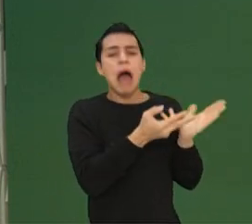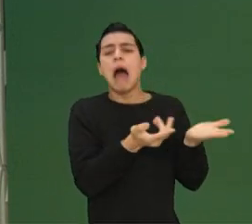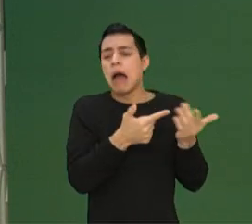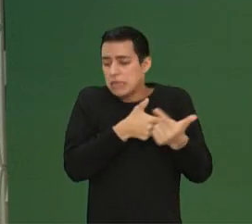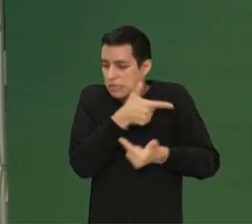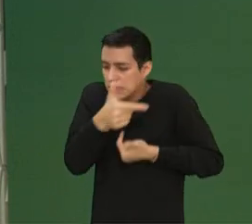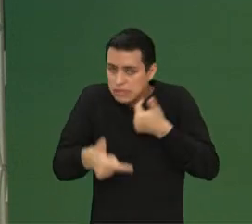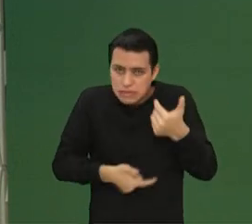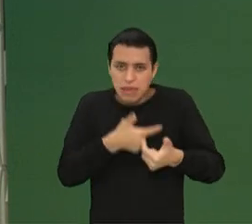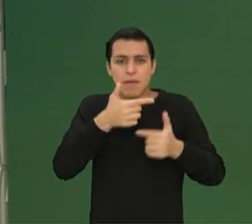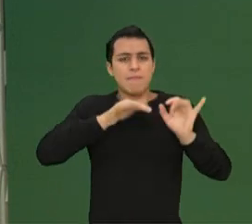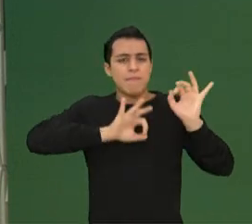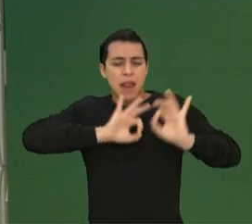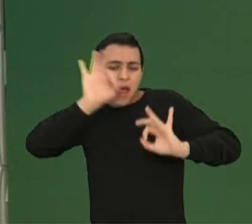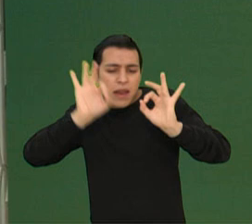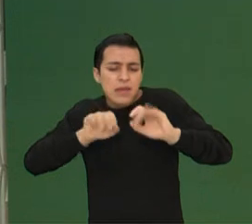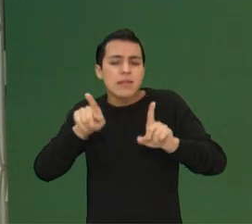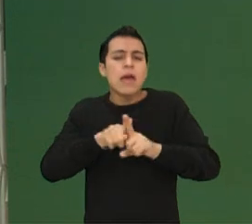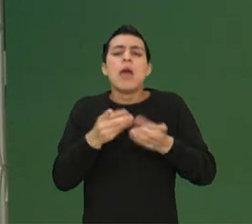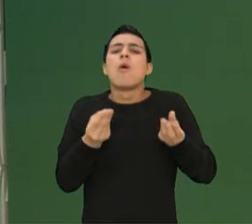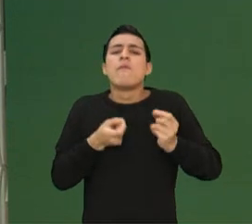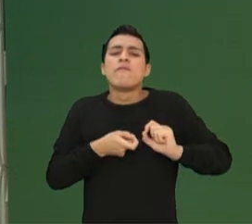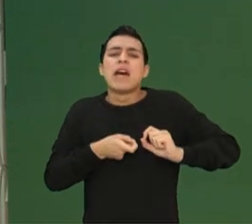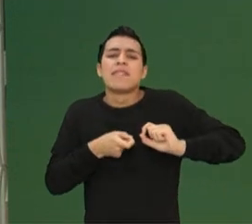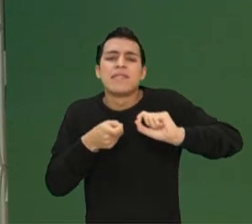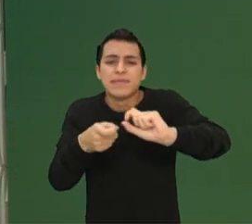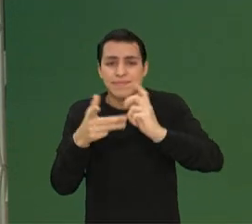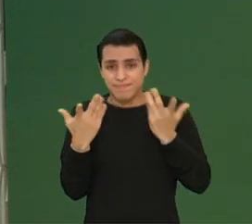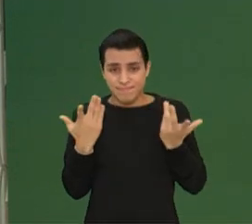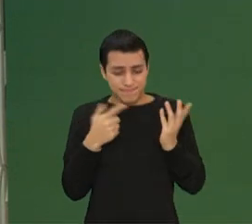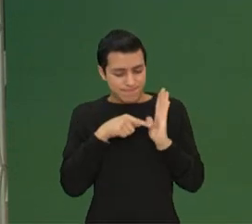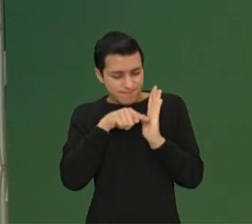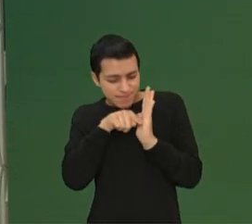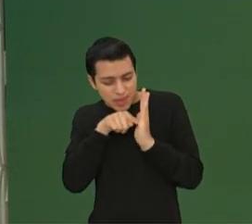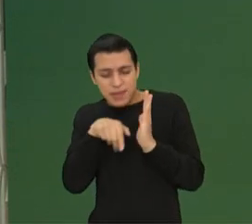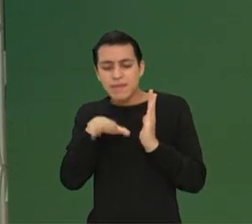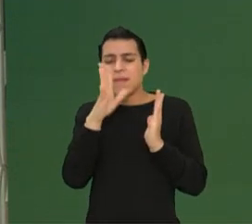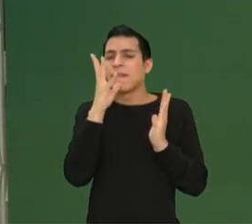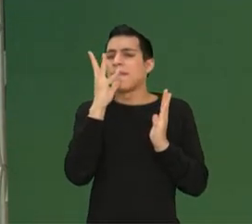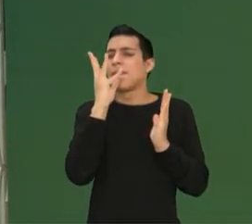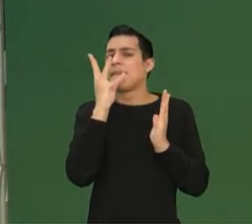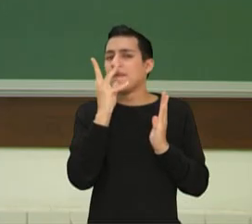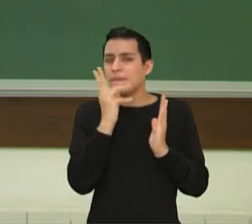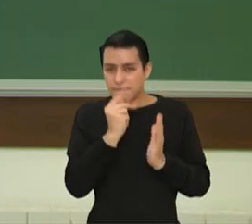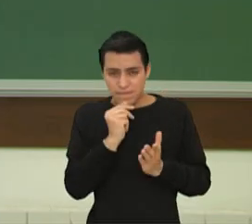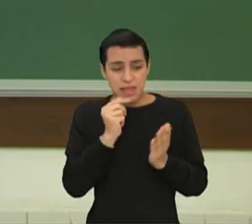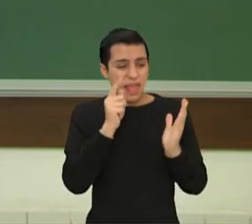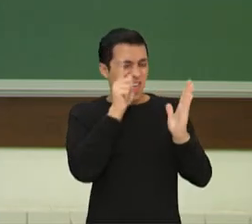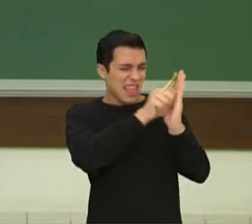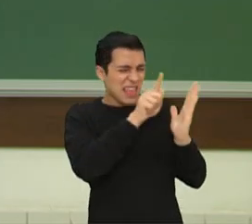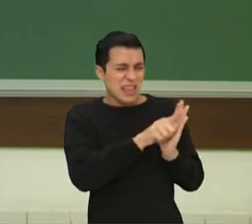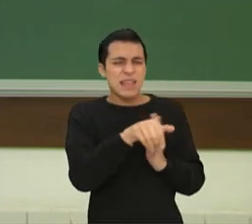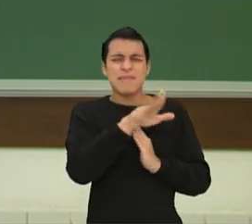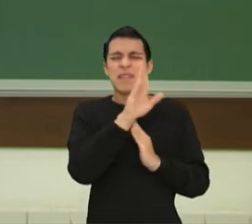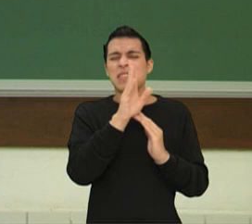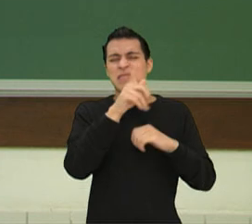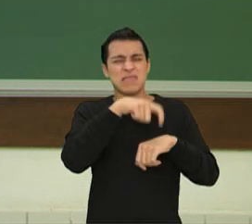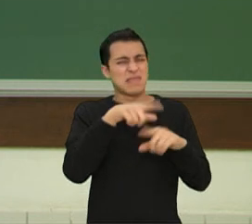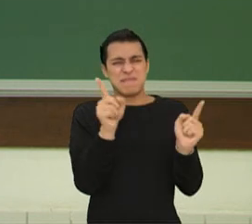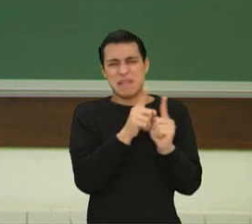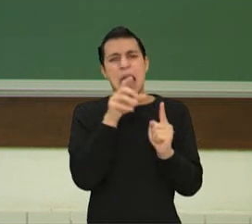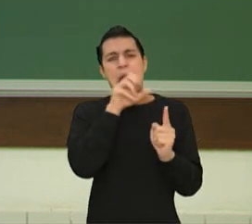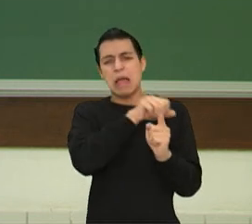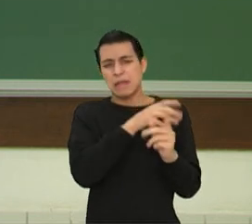demanda maior de planejamento e de execução. Então, a pesquisa é mais demorada. A enquete é mais curta.